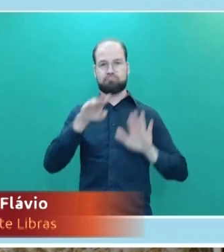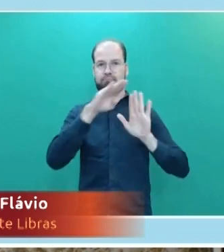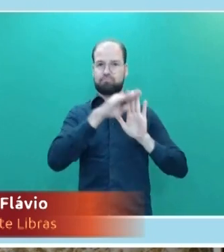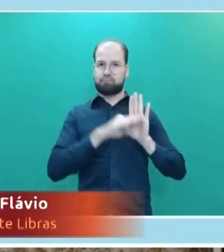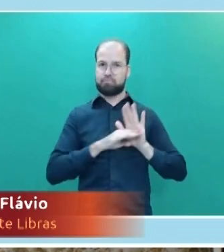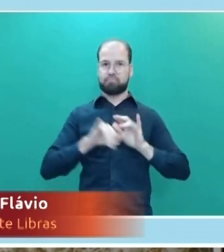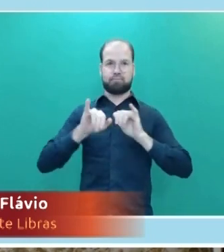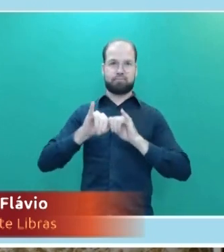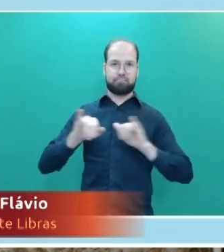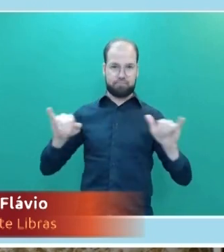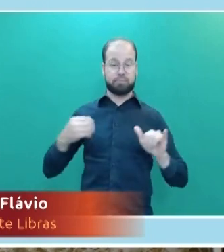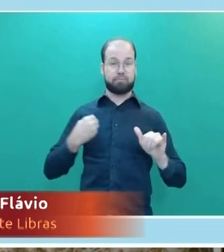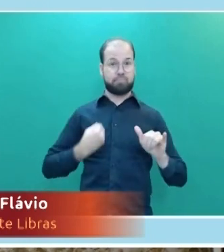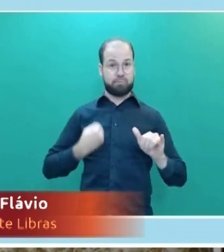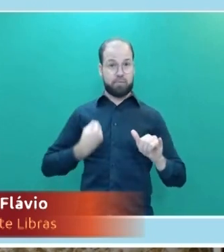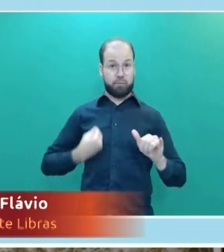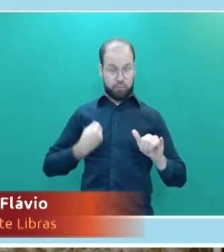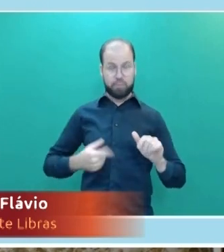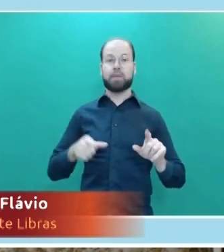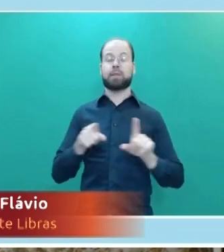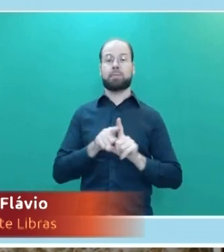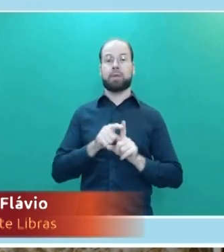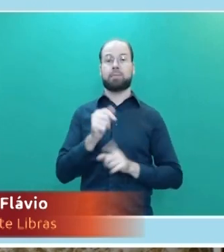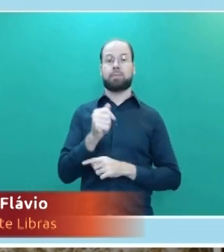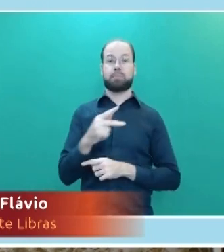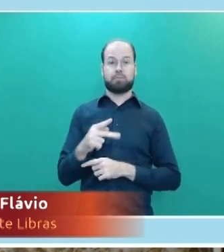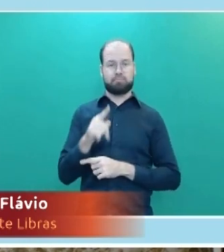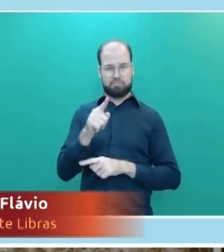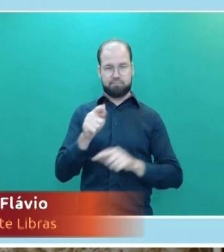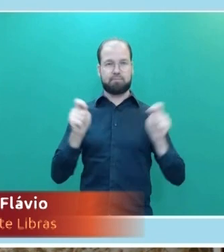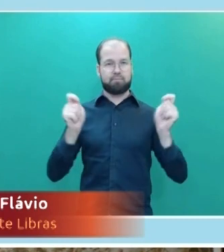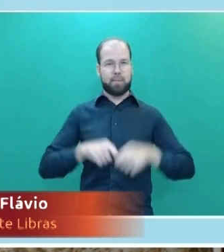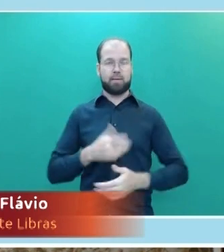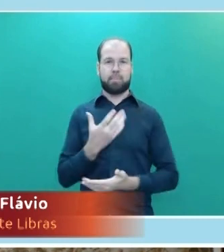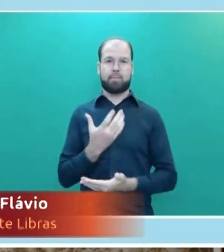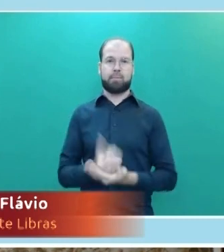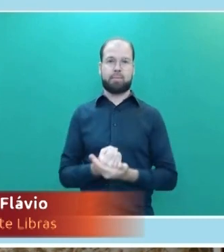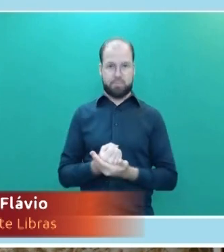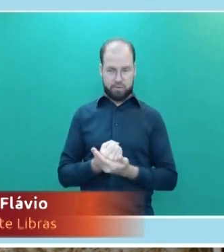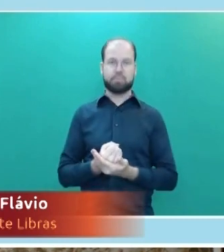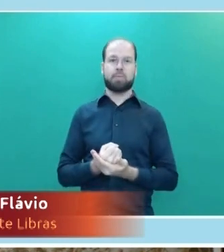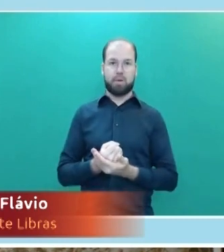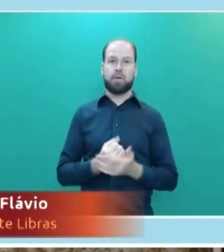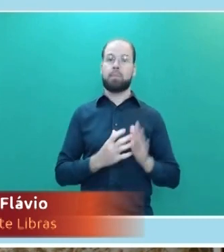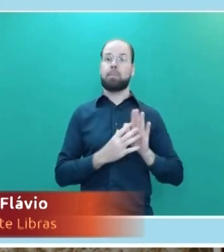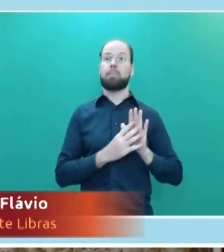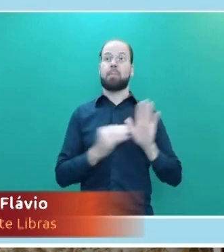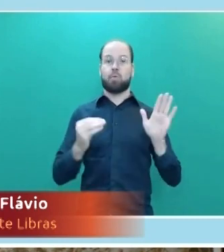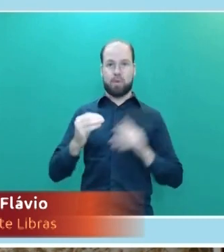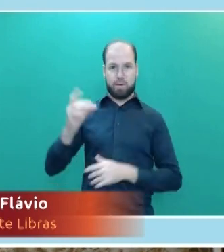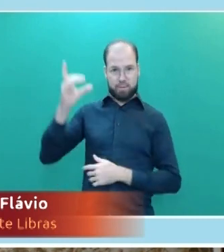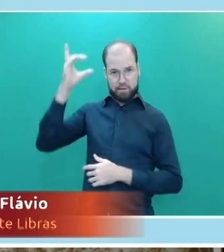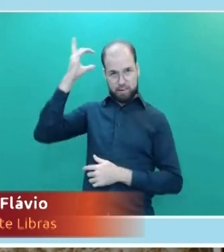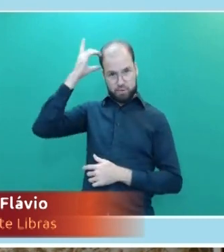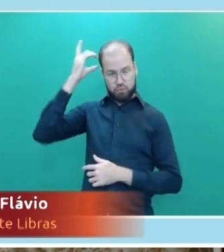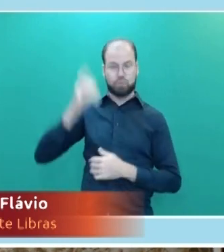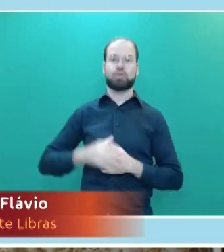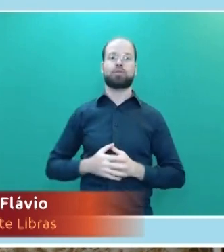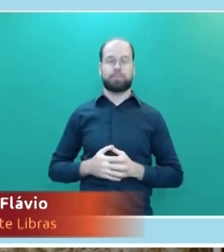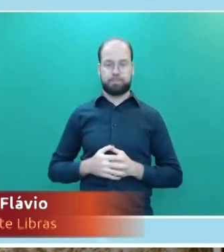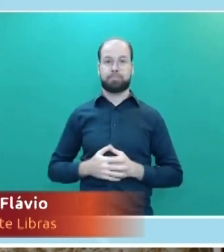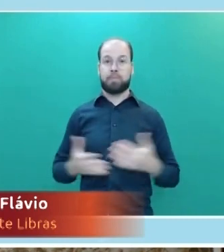exibida simultaneamente, e um aplicativo, que você pode baixar em celulares com modelo Android. Agora sim, a gente